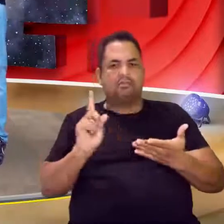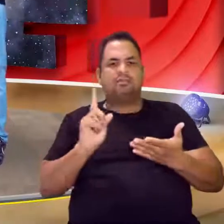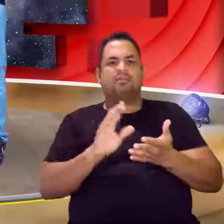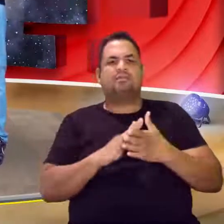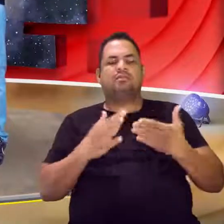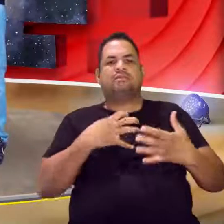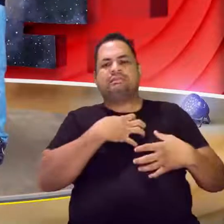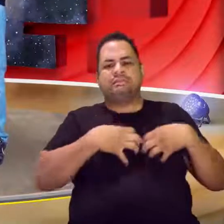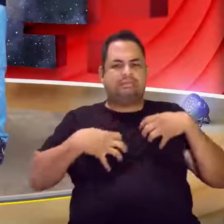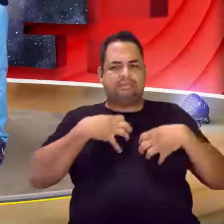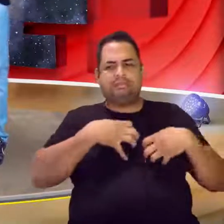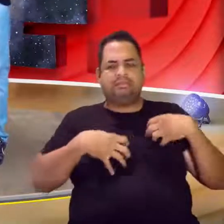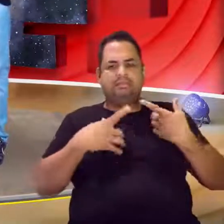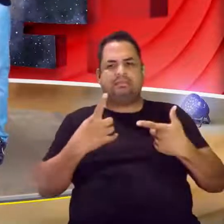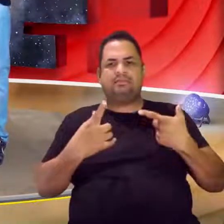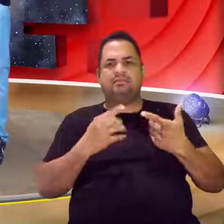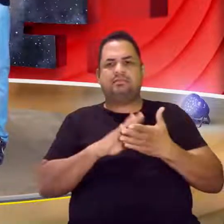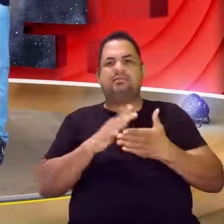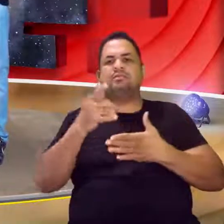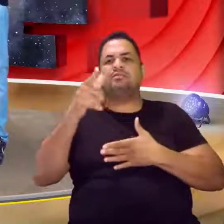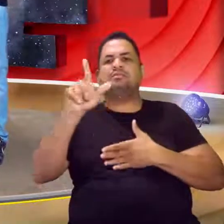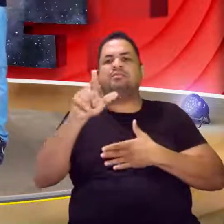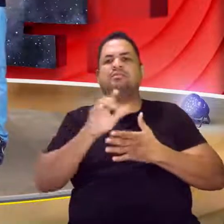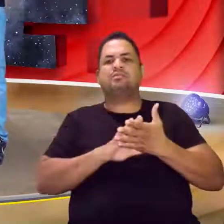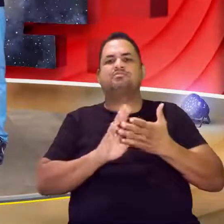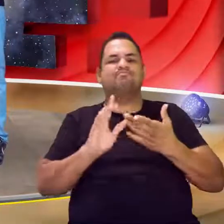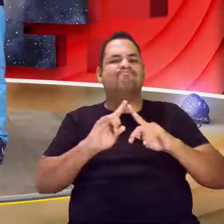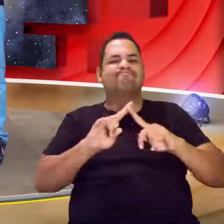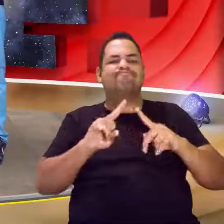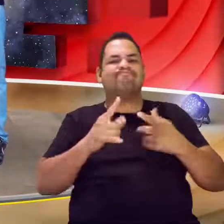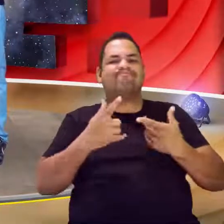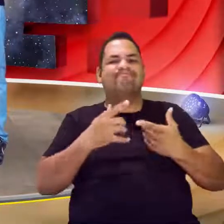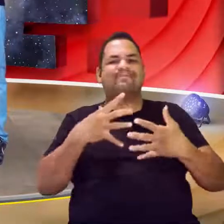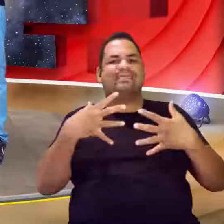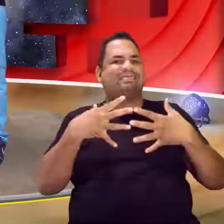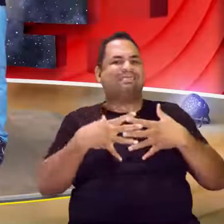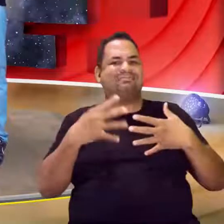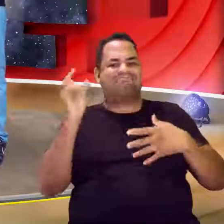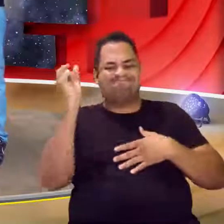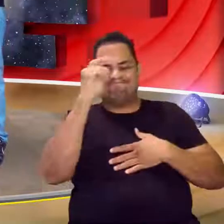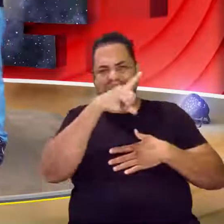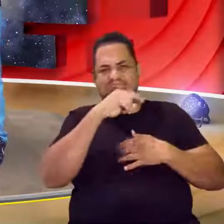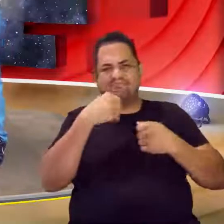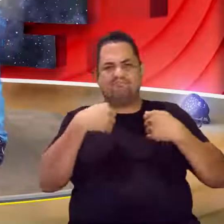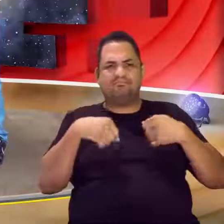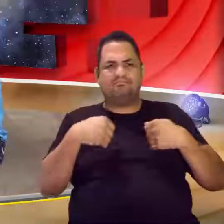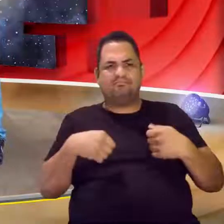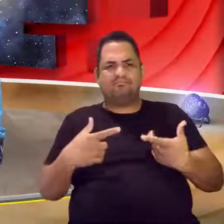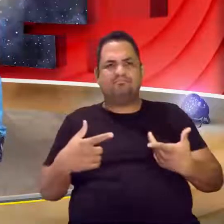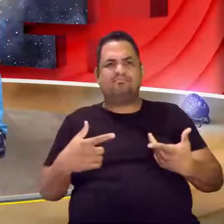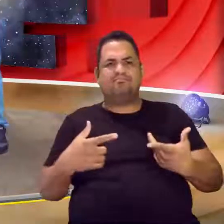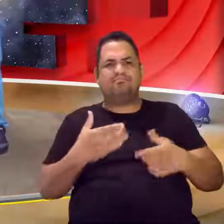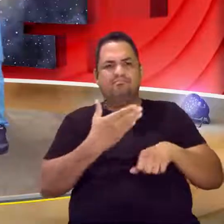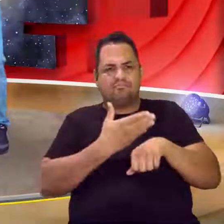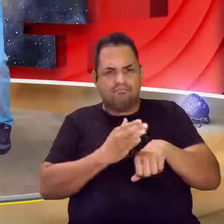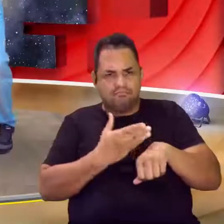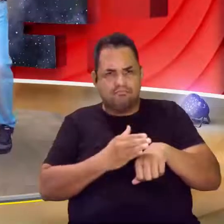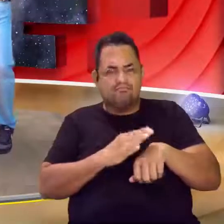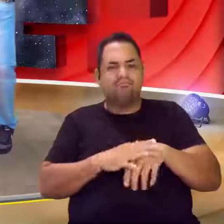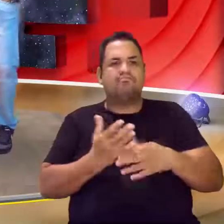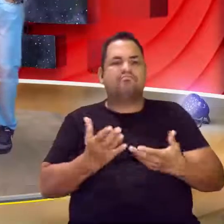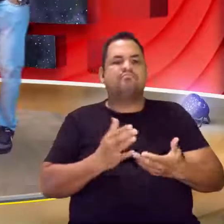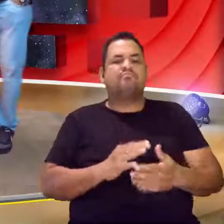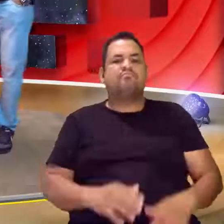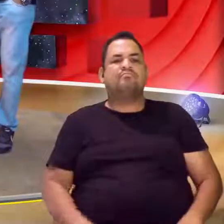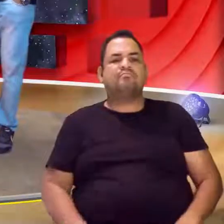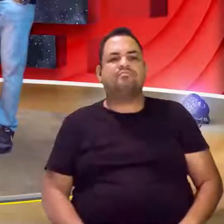se agoniando. Quando você vai para outra, você já não consegue, a cabeça já está travando já. Então você precisa ir praticando para sofrer